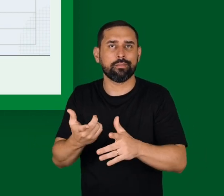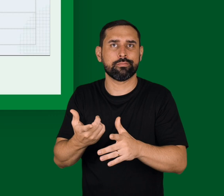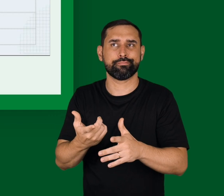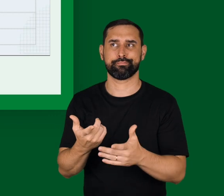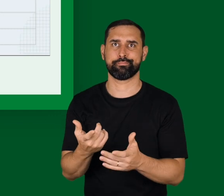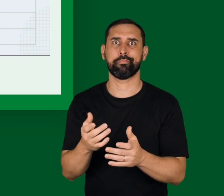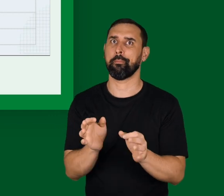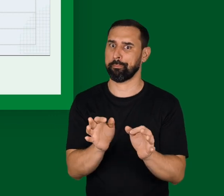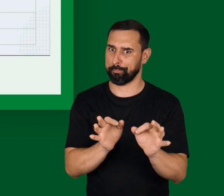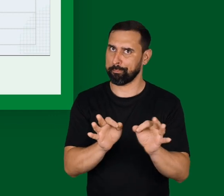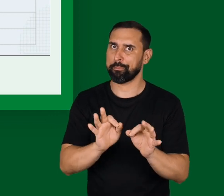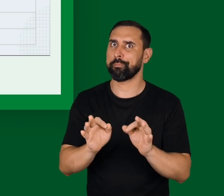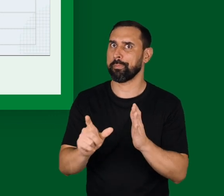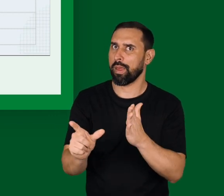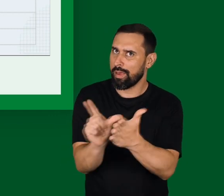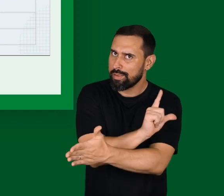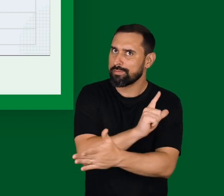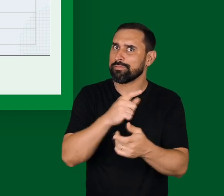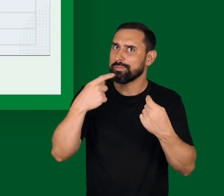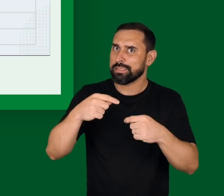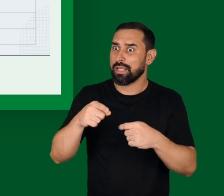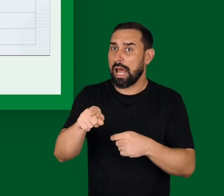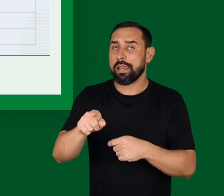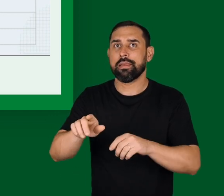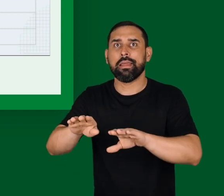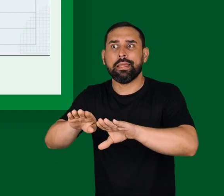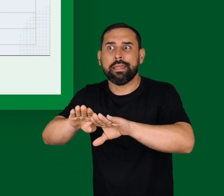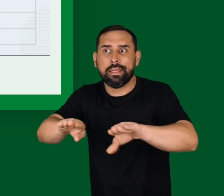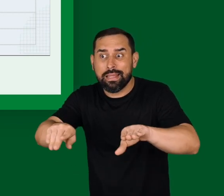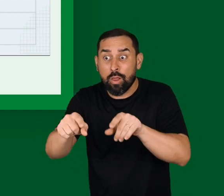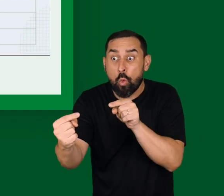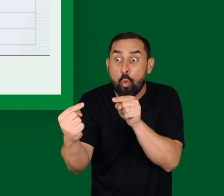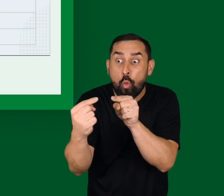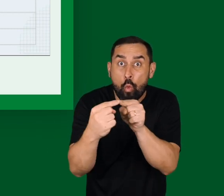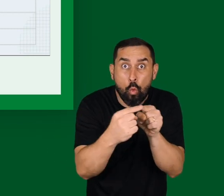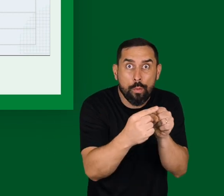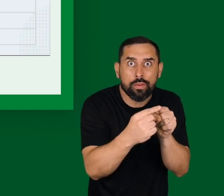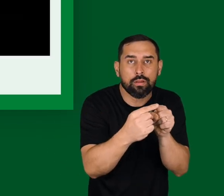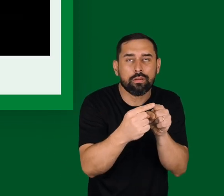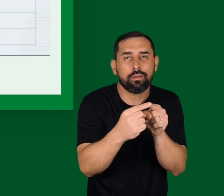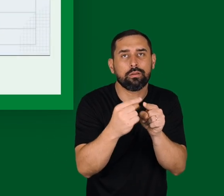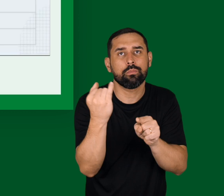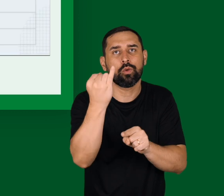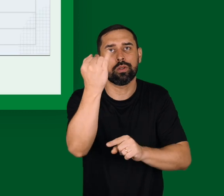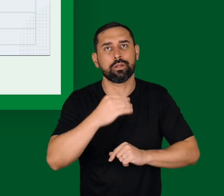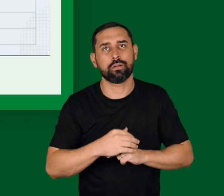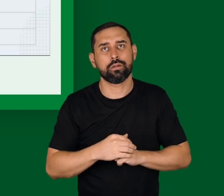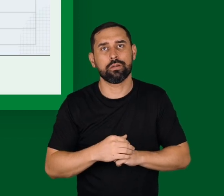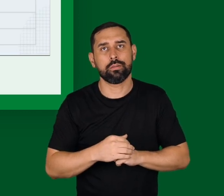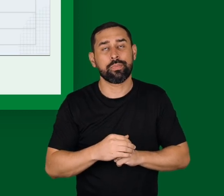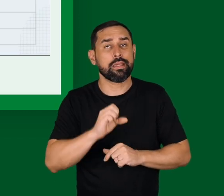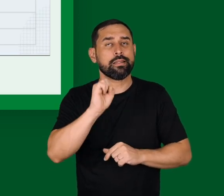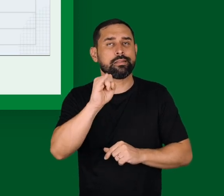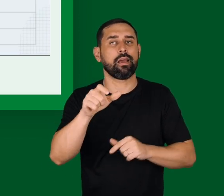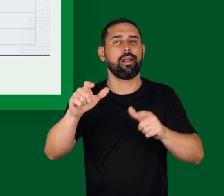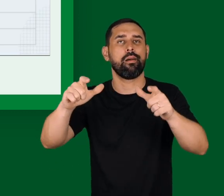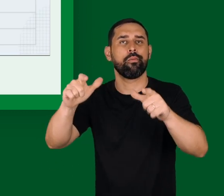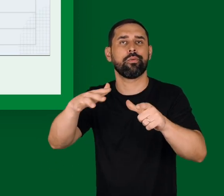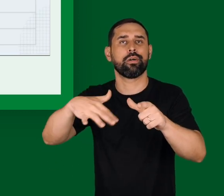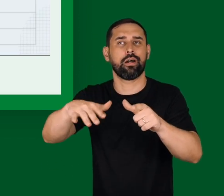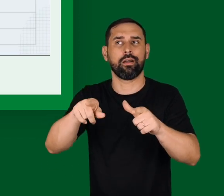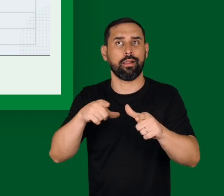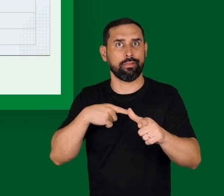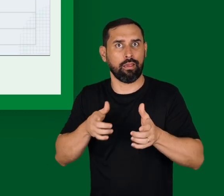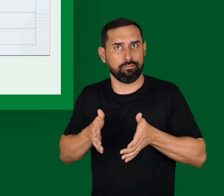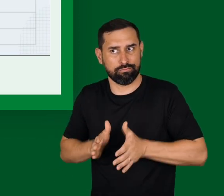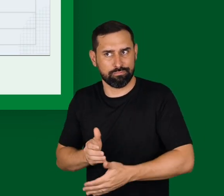unidade pediátrica hoje não pode viver sem ter uma equipe preparada e um carro de parada pronto para atender as crianças naquela sua